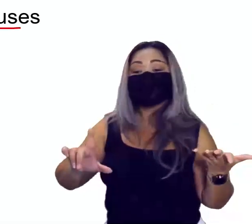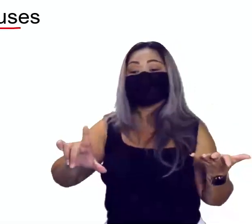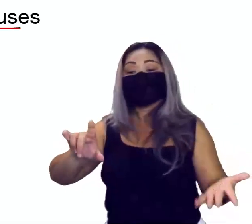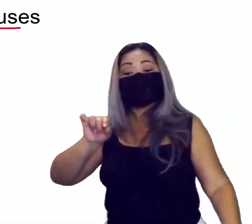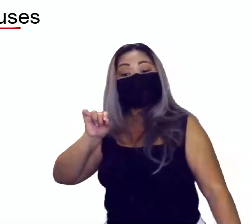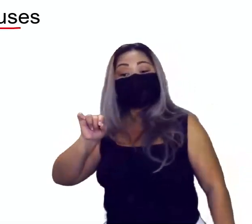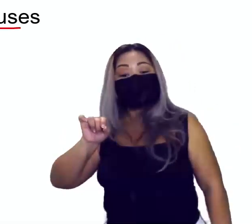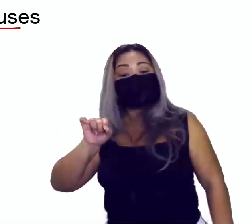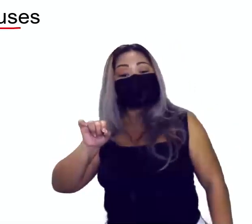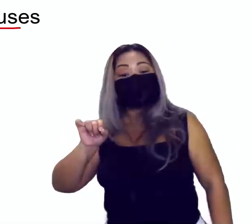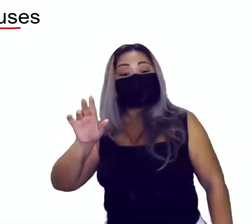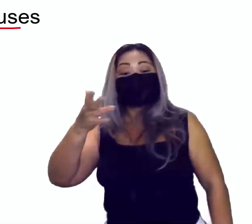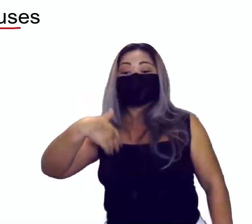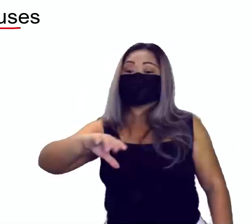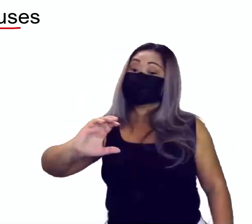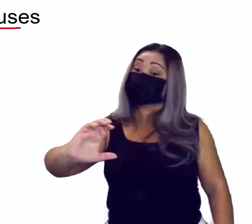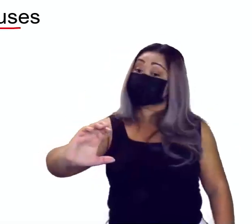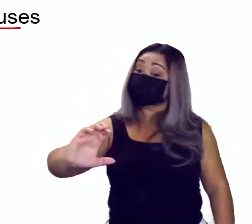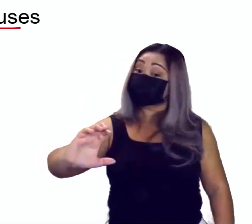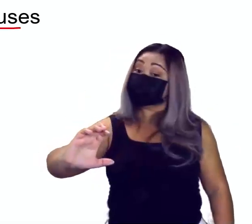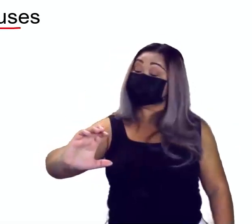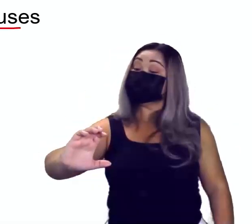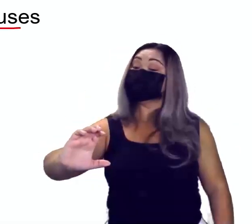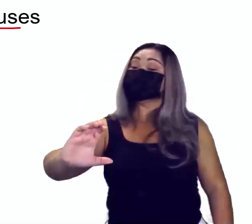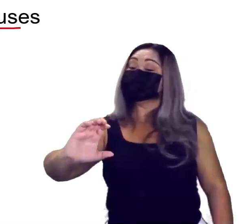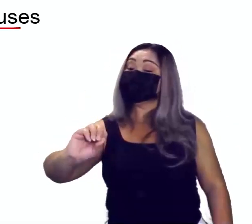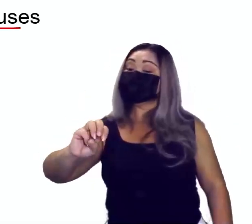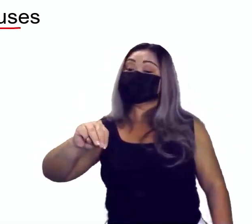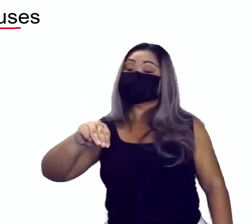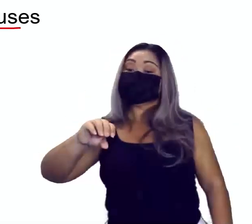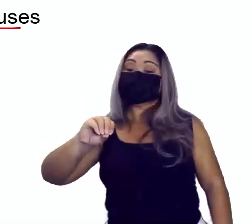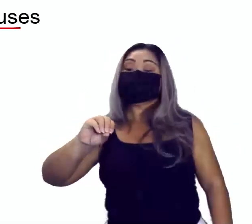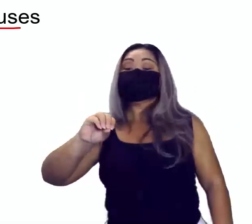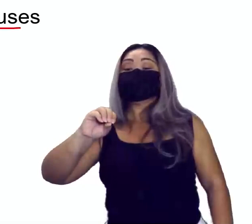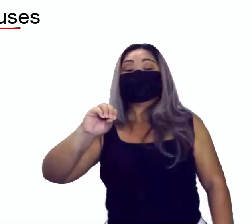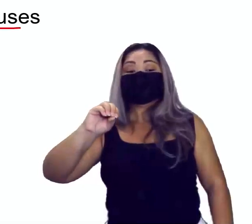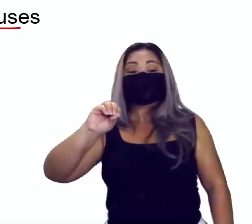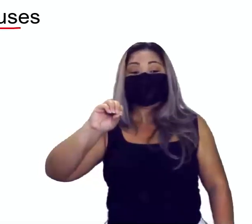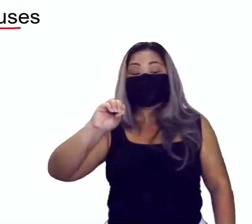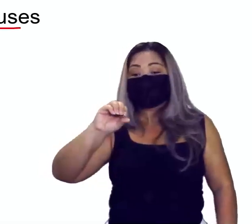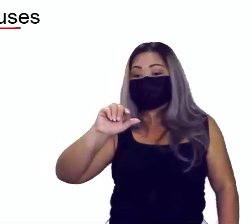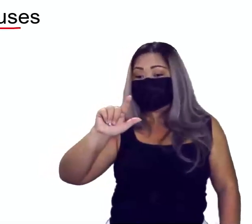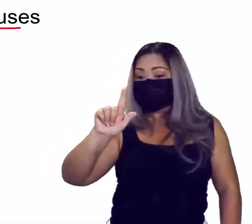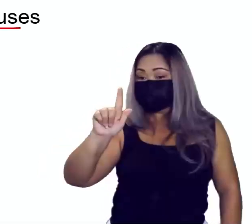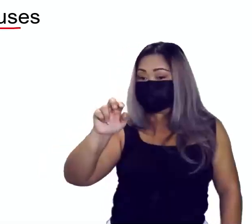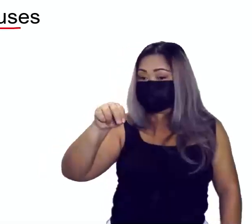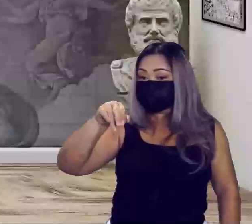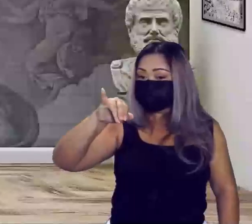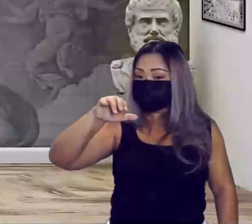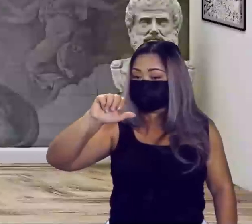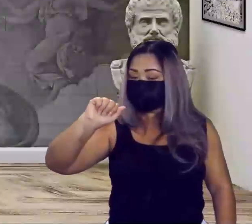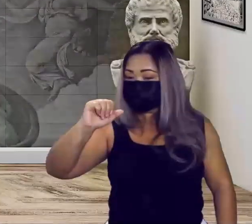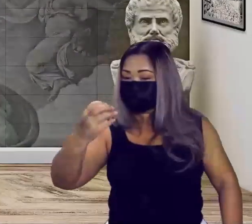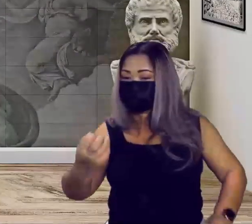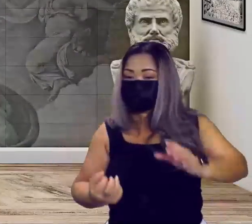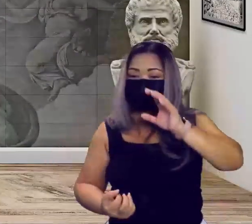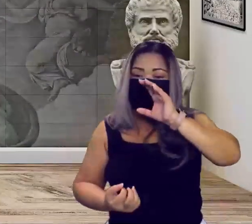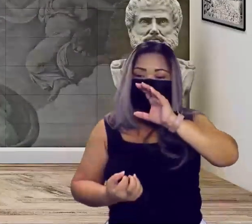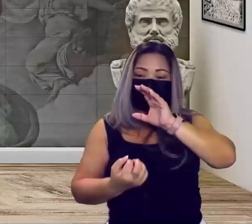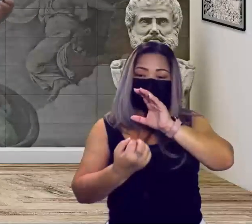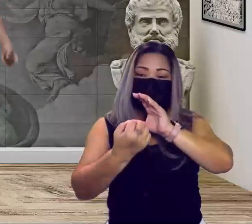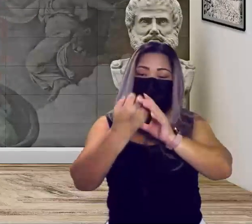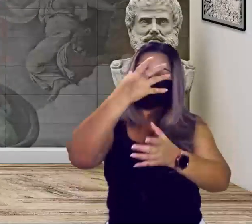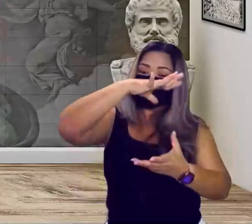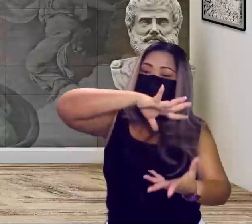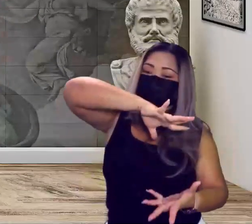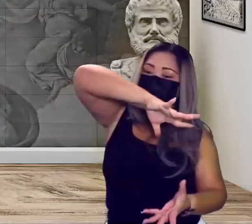pela questão C, gente. Cosmogonia. Do cosmo, né? A origem do cosmo através das